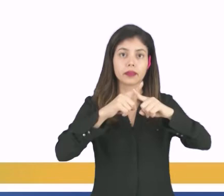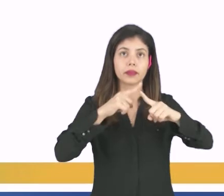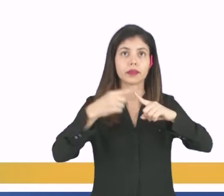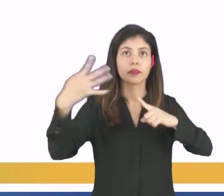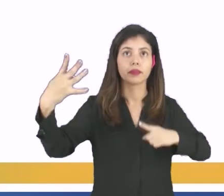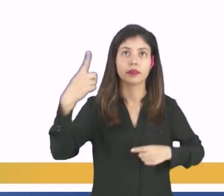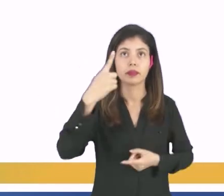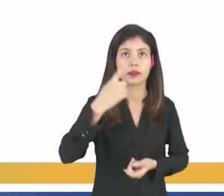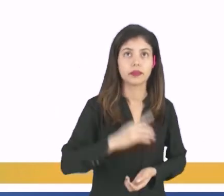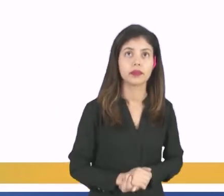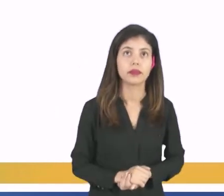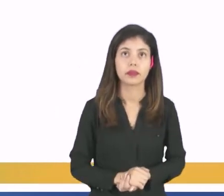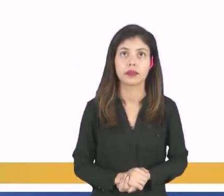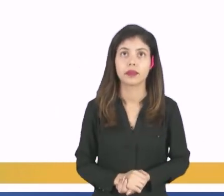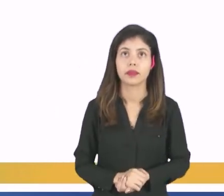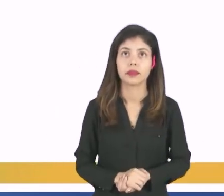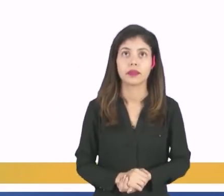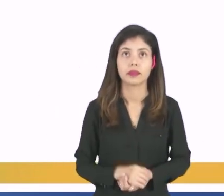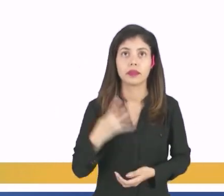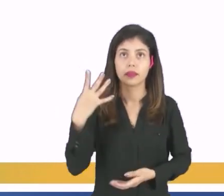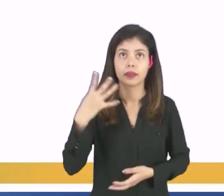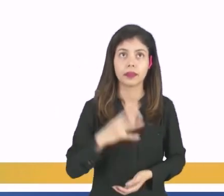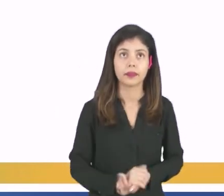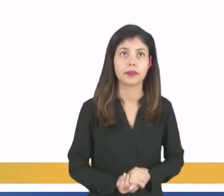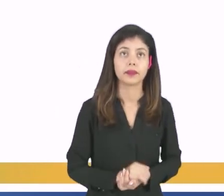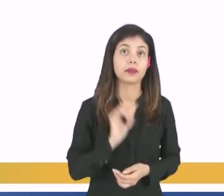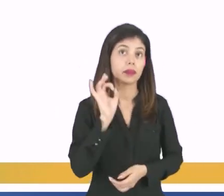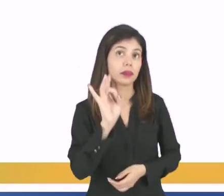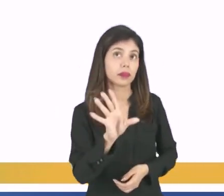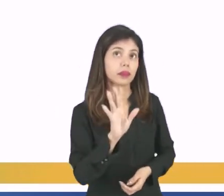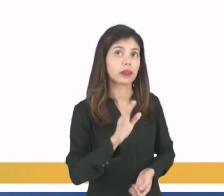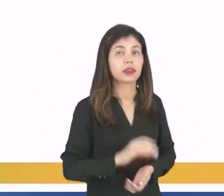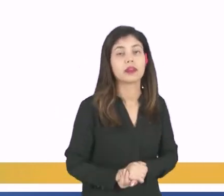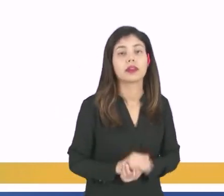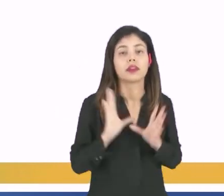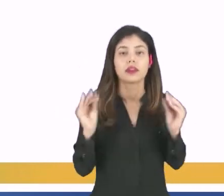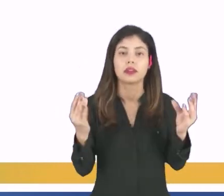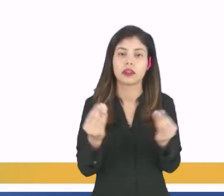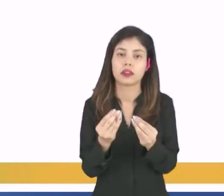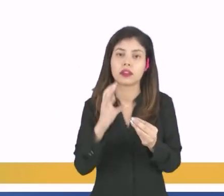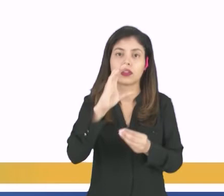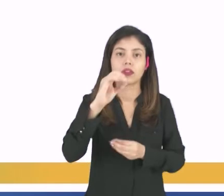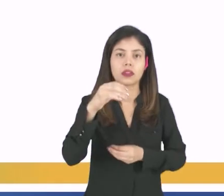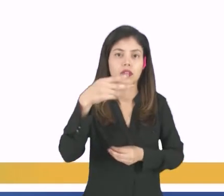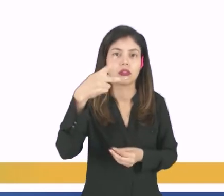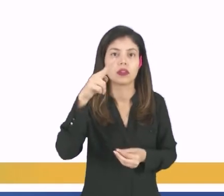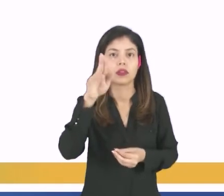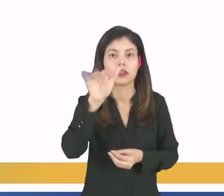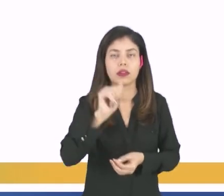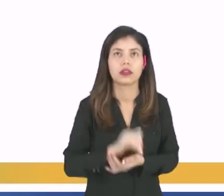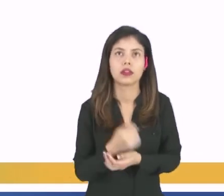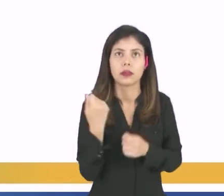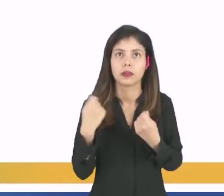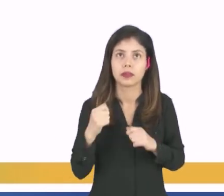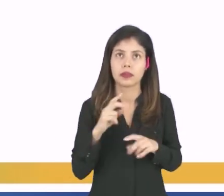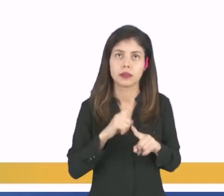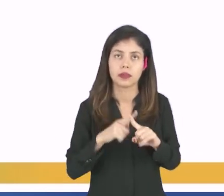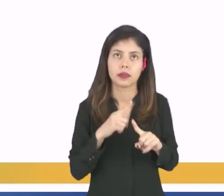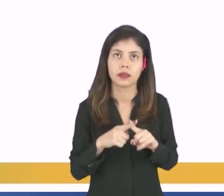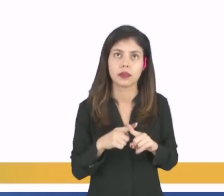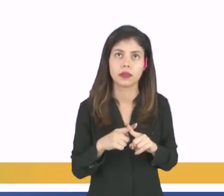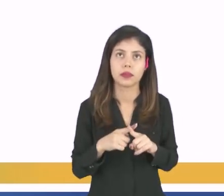multiplica 4 vezes 1, vai ficar 4. Só que essa substância ela é composta, então a gente também tem que